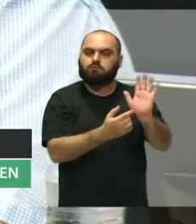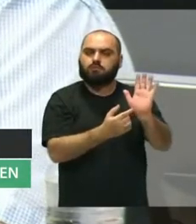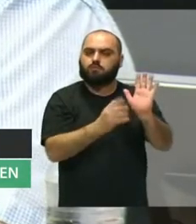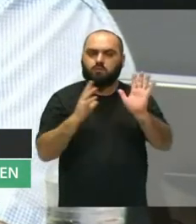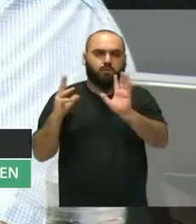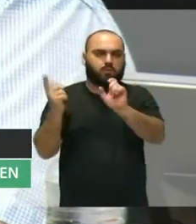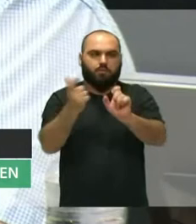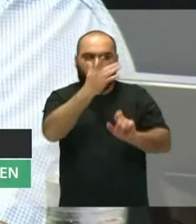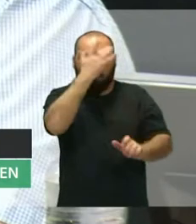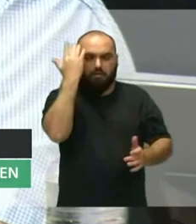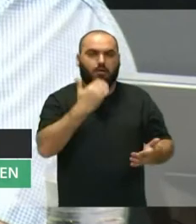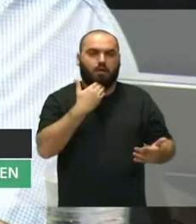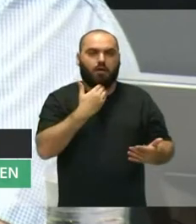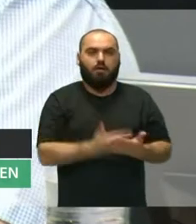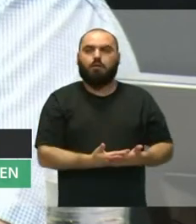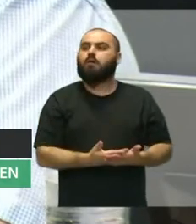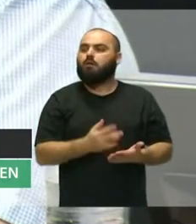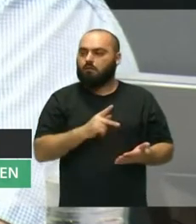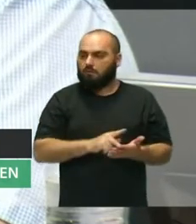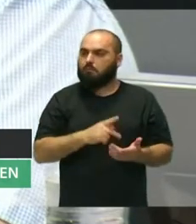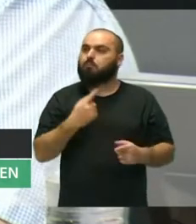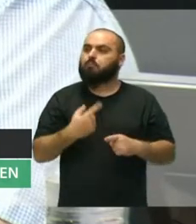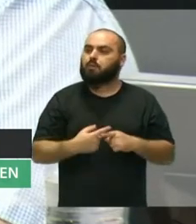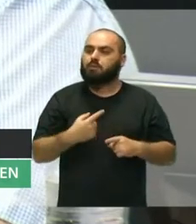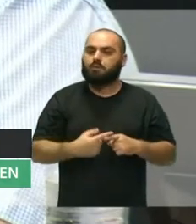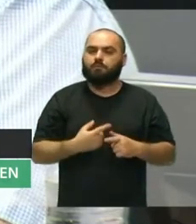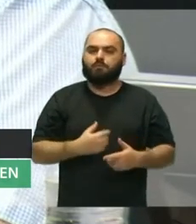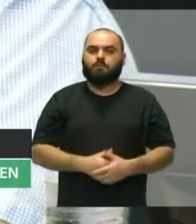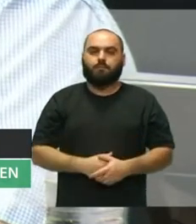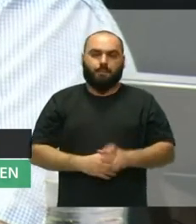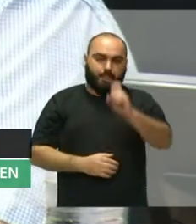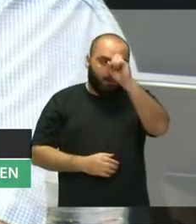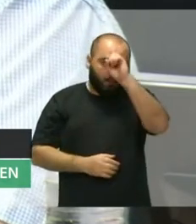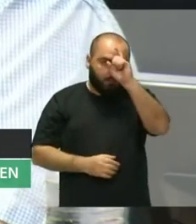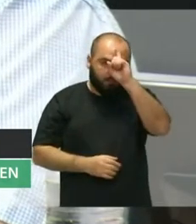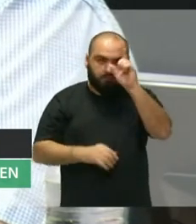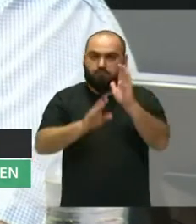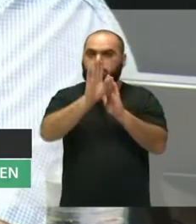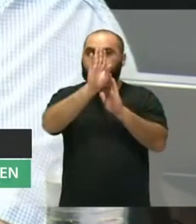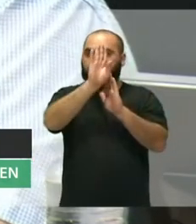surpreendentes para muita gente, porque o Hospital Marieta,